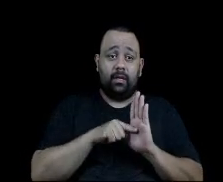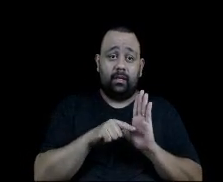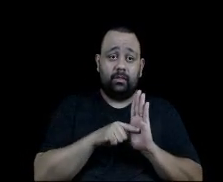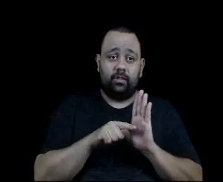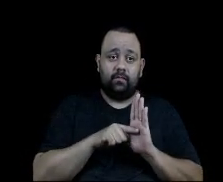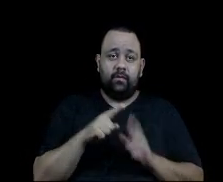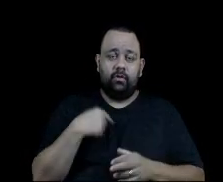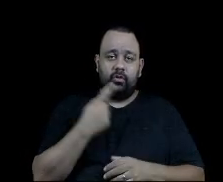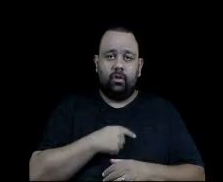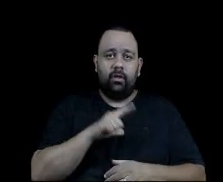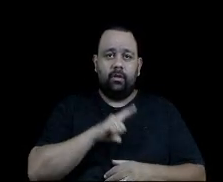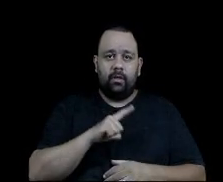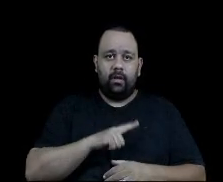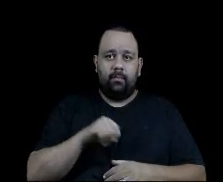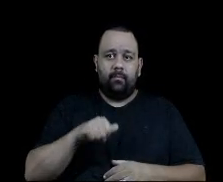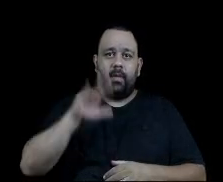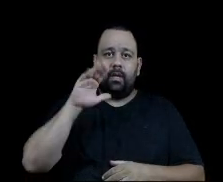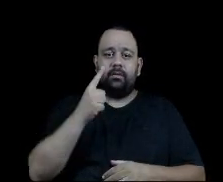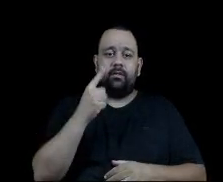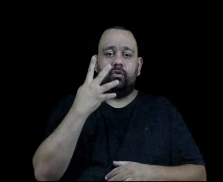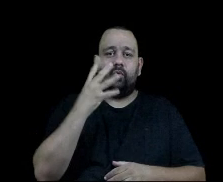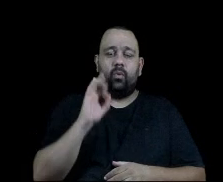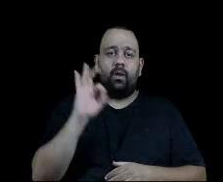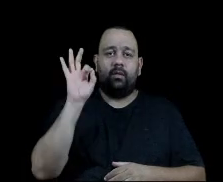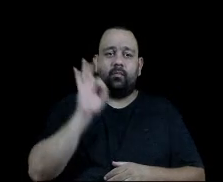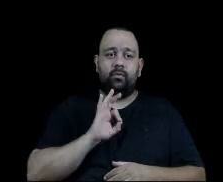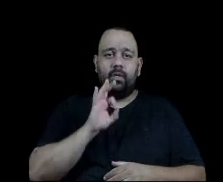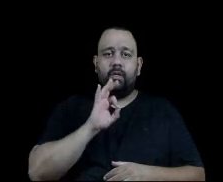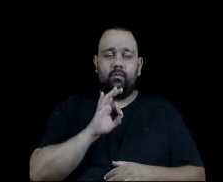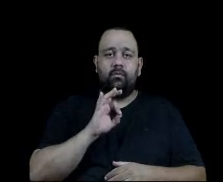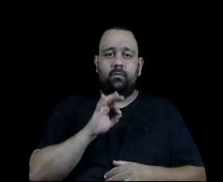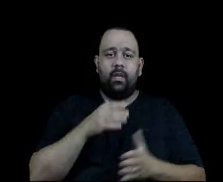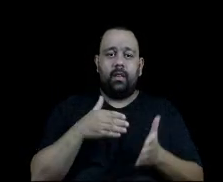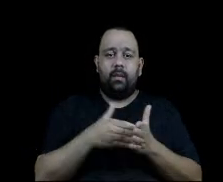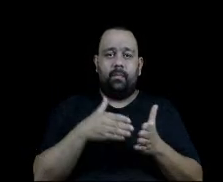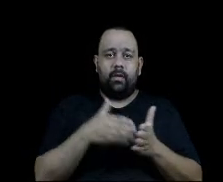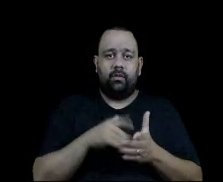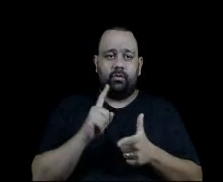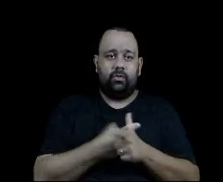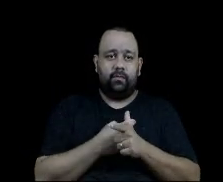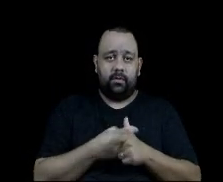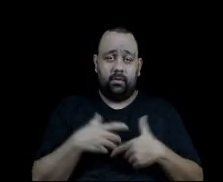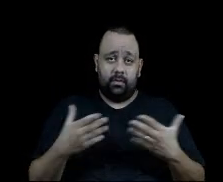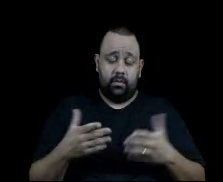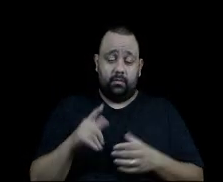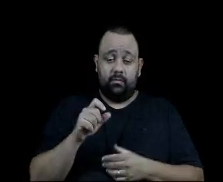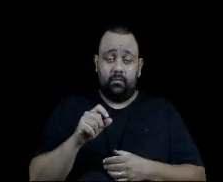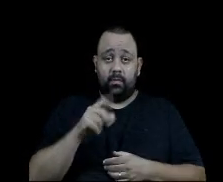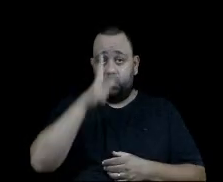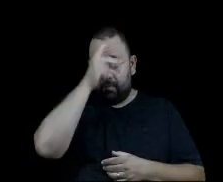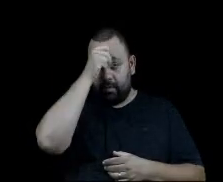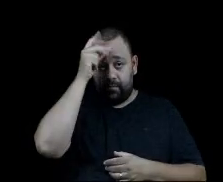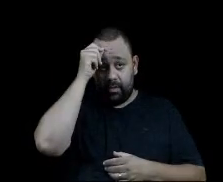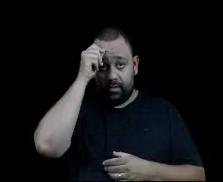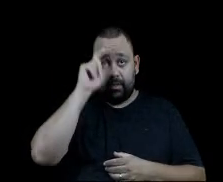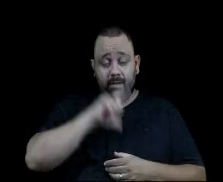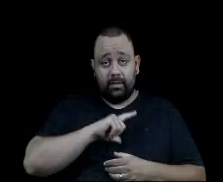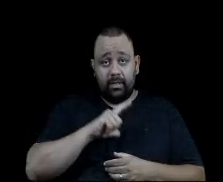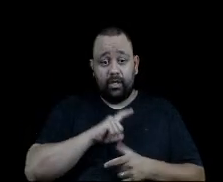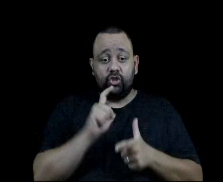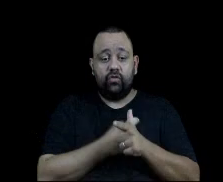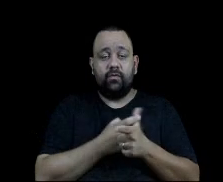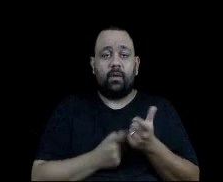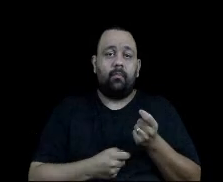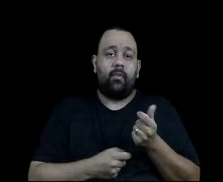está negativo, a gente teria aí mais de 140% de limite de endividamento. Então, quer dizer que